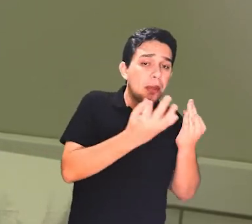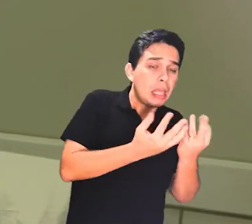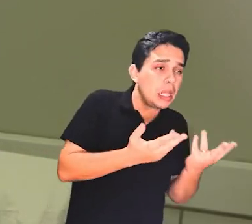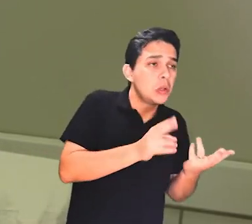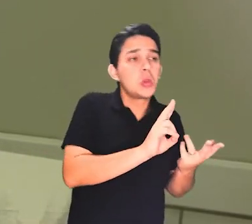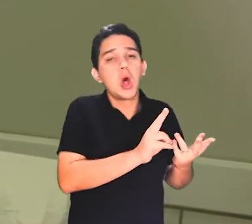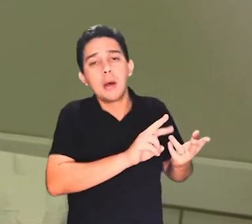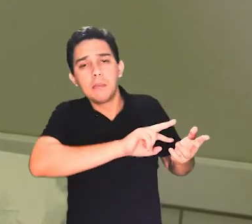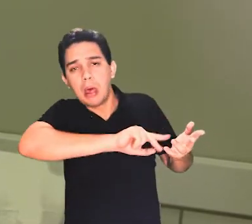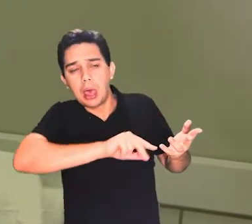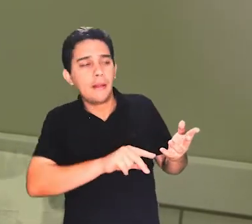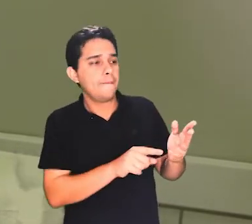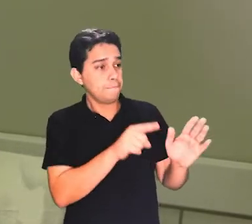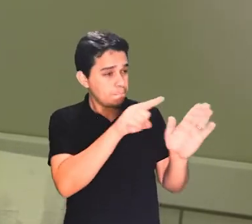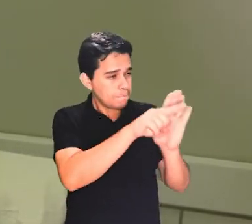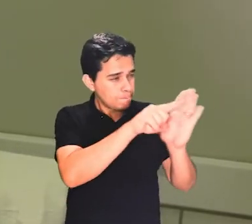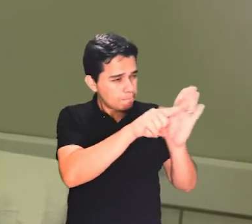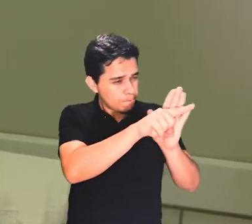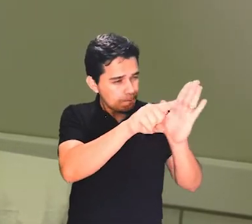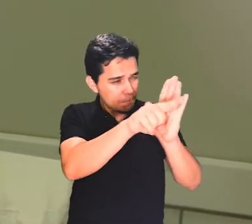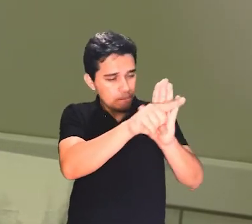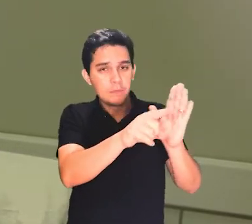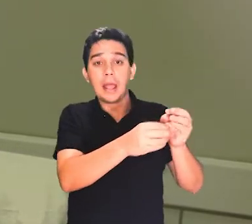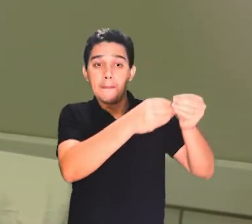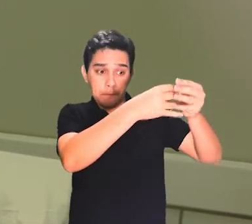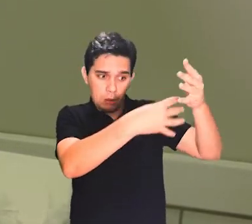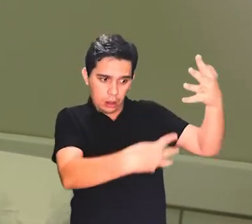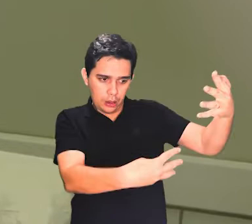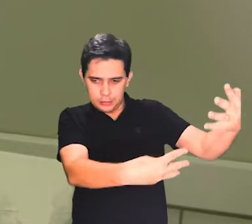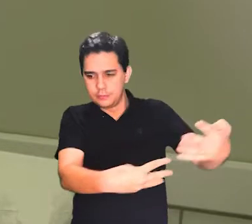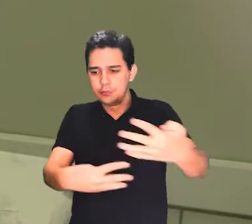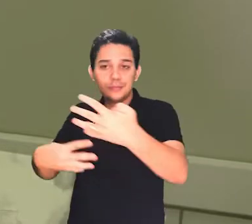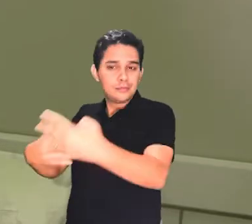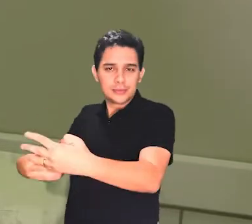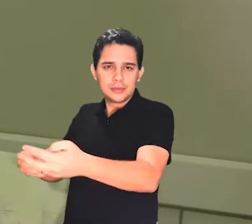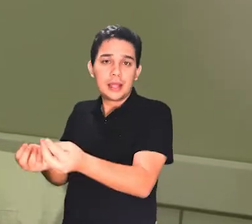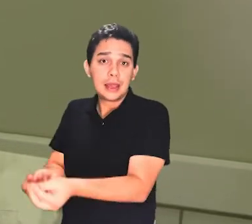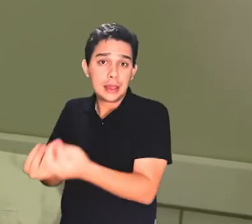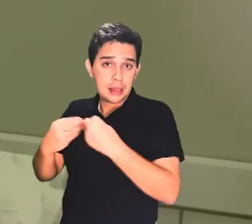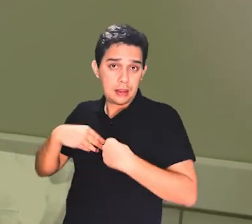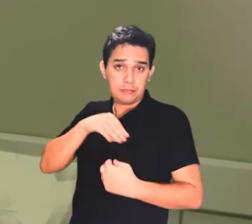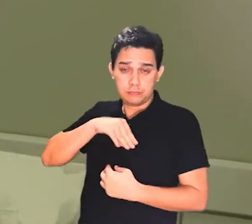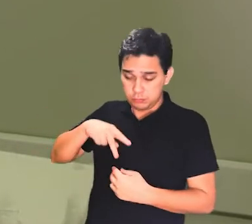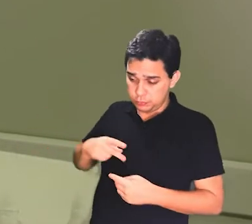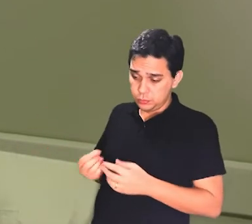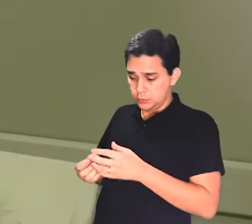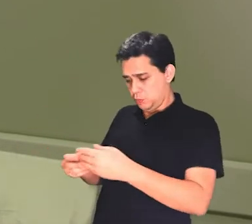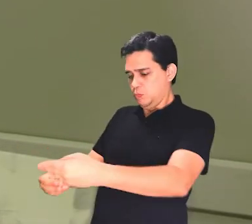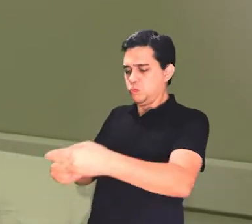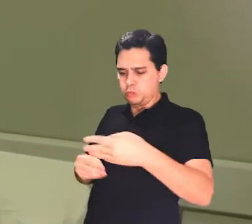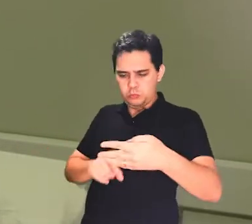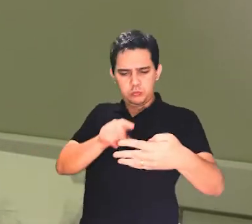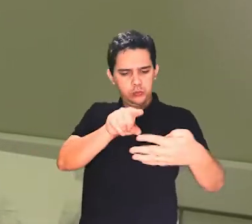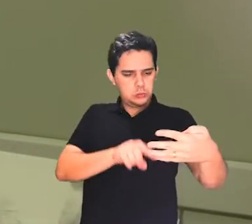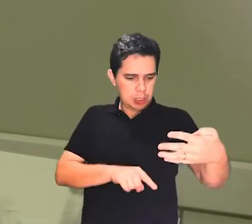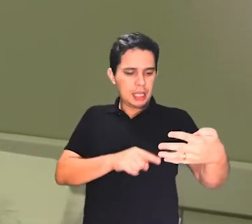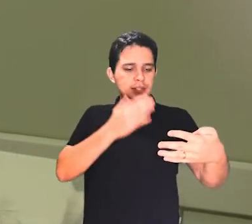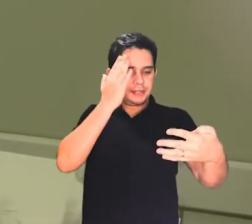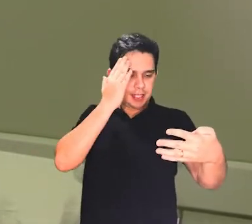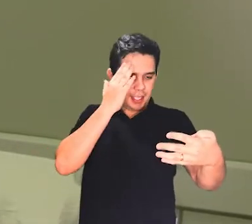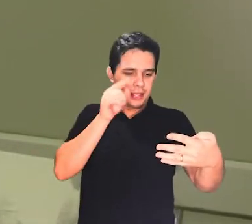você traçar o planejamento do trabalho. Porque aí você, sabendo de onde são aqueles pacientes, município de